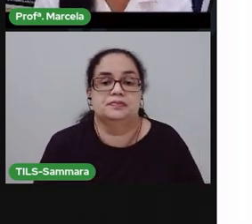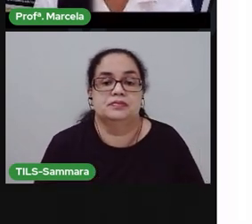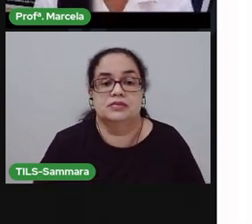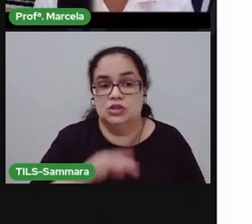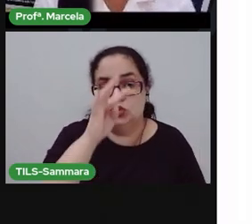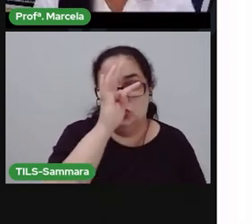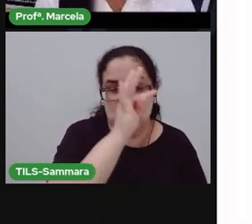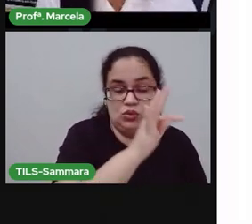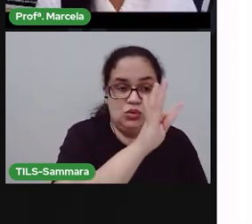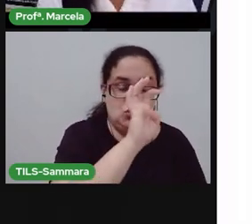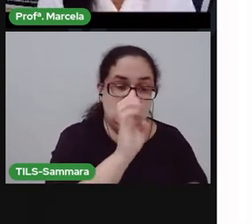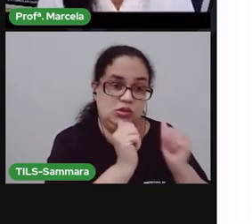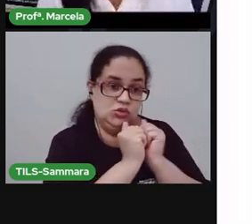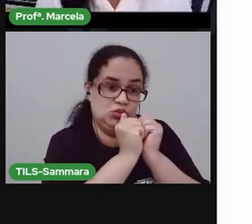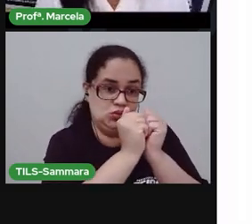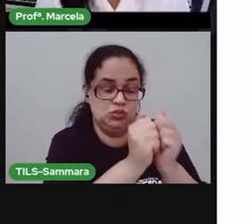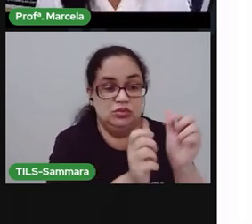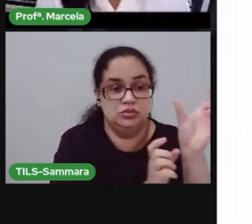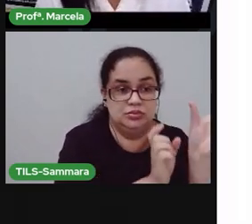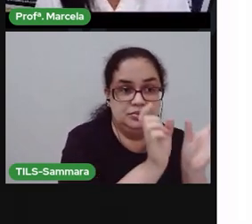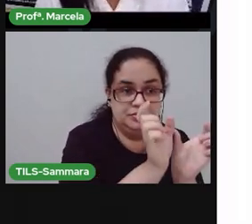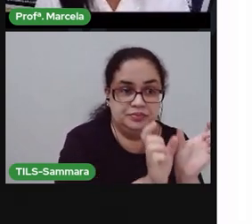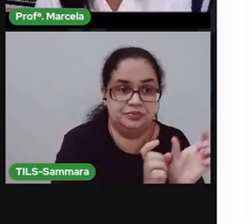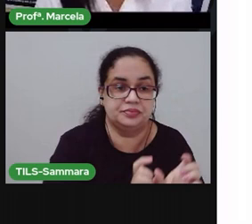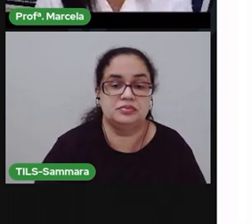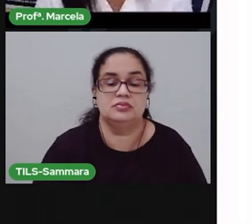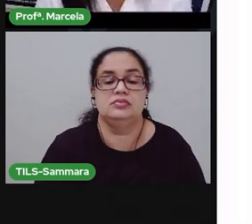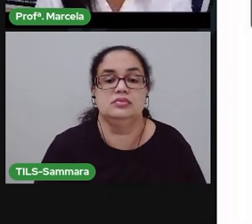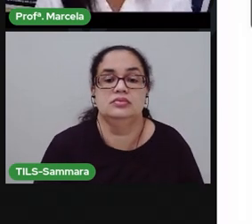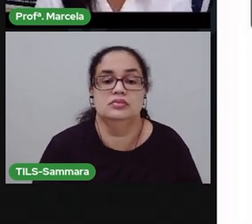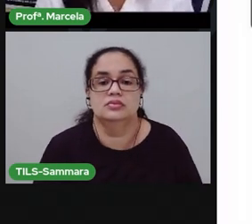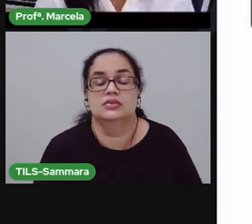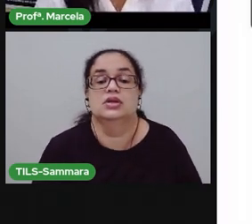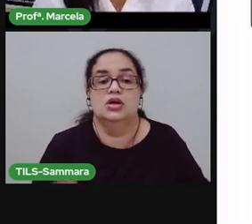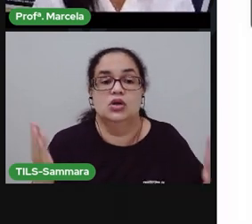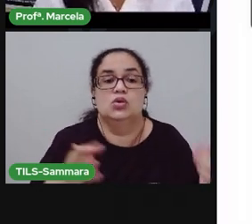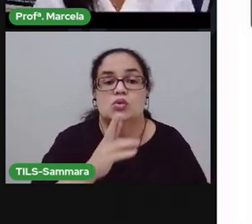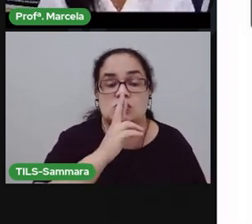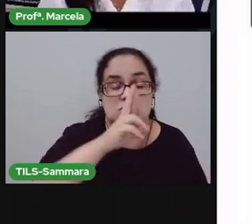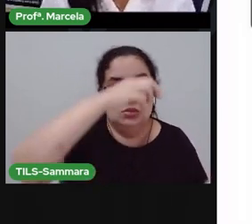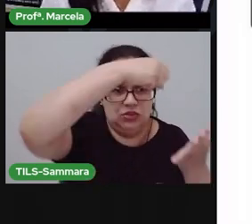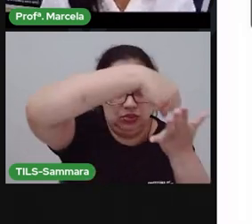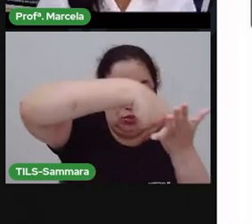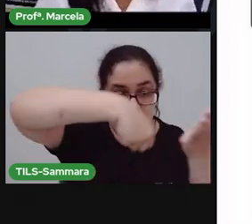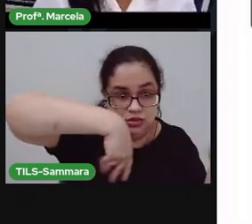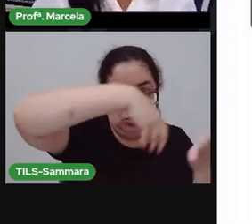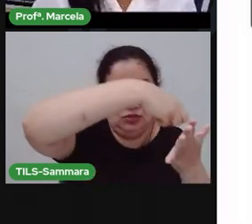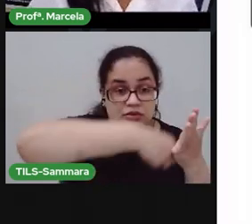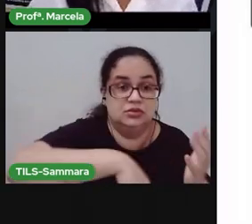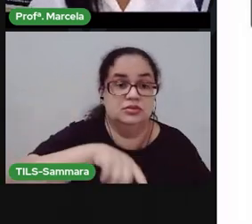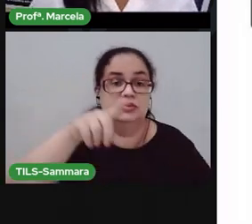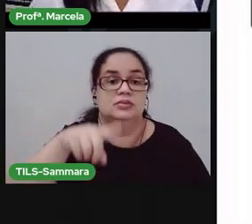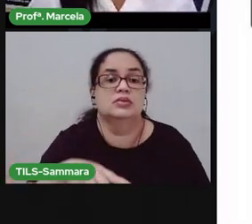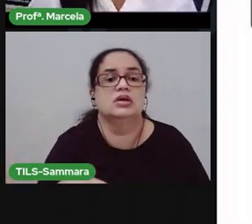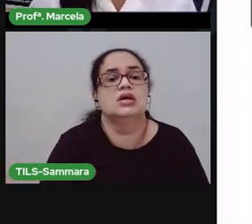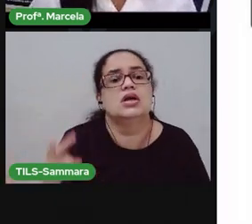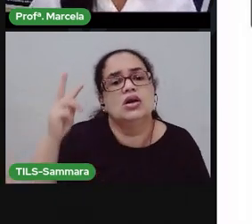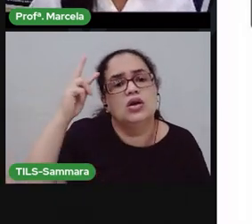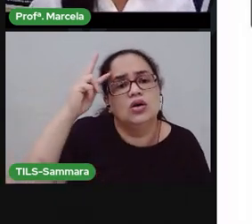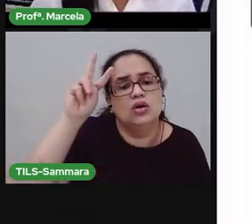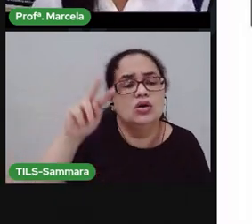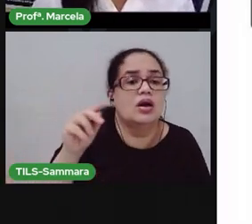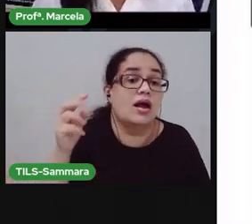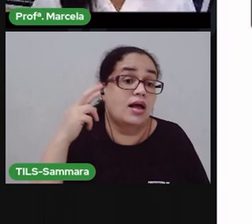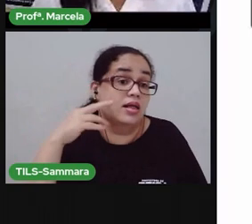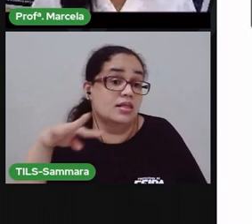T e o E que está formando essa sílaba. Agora vamos responder essa atividade aqui. Se você prestou